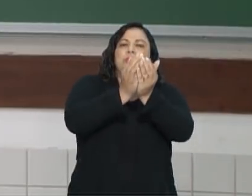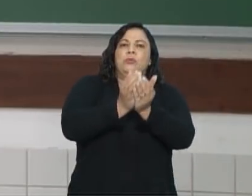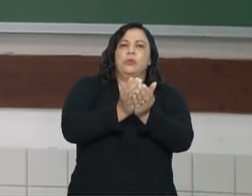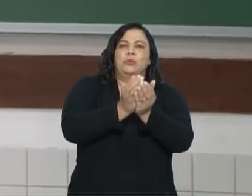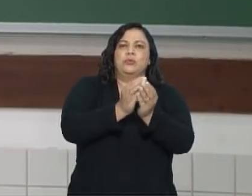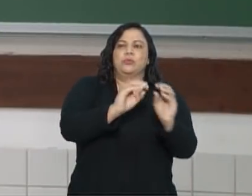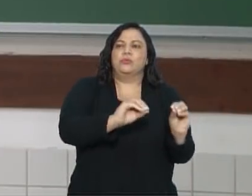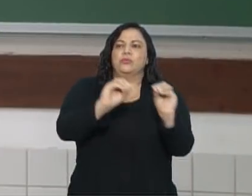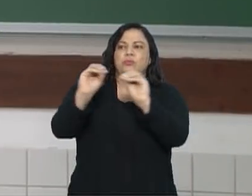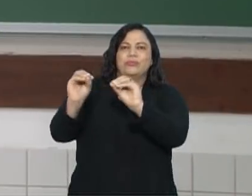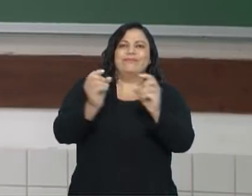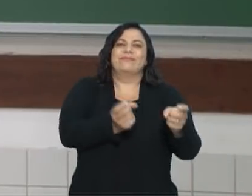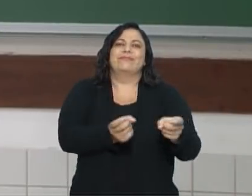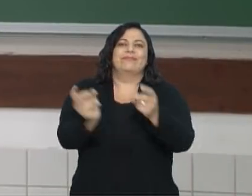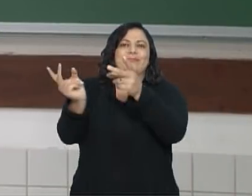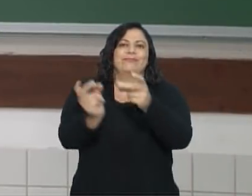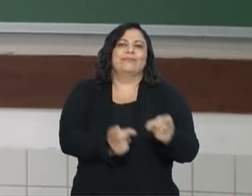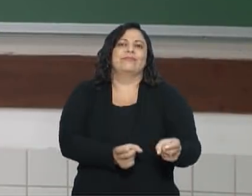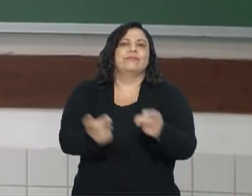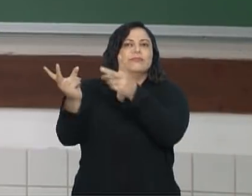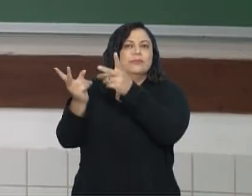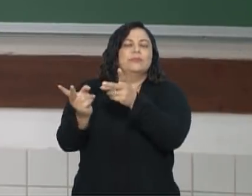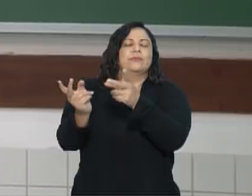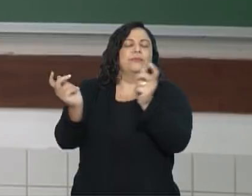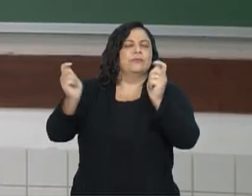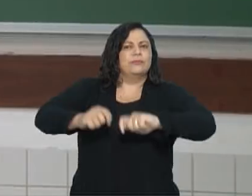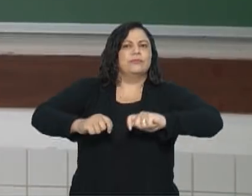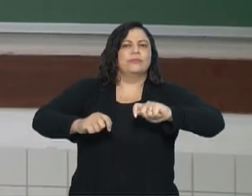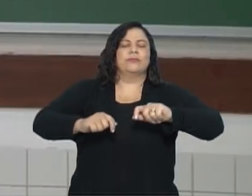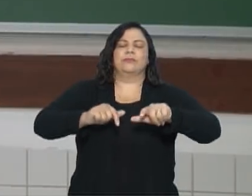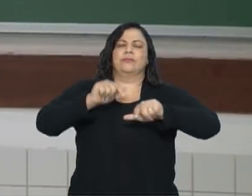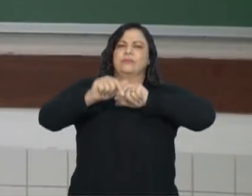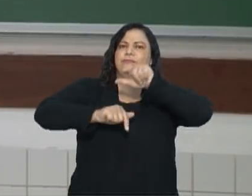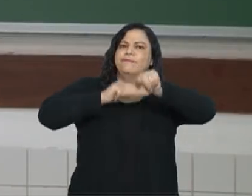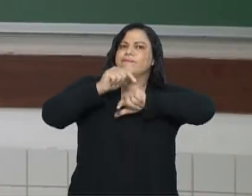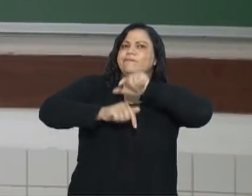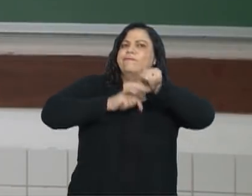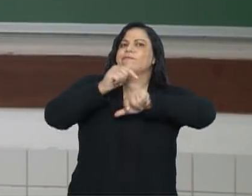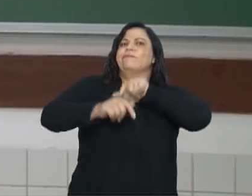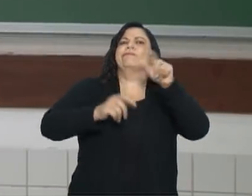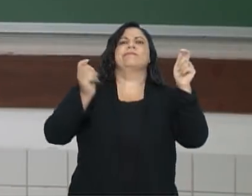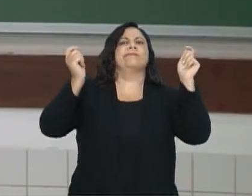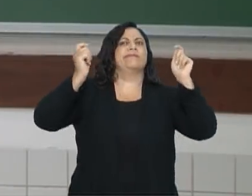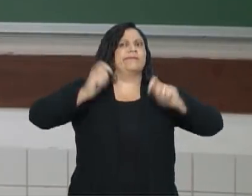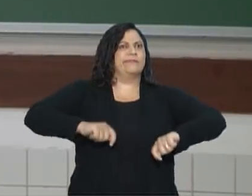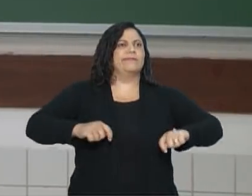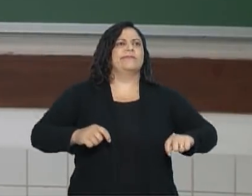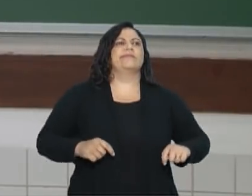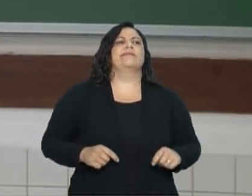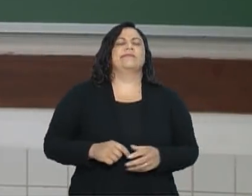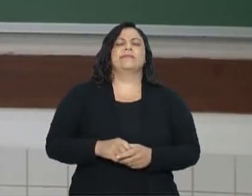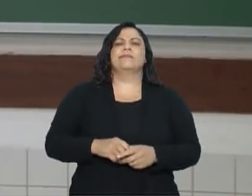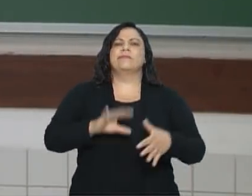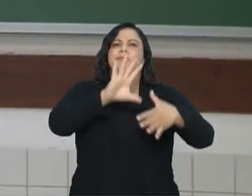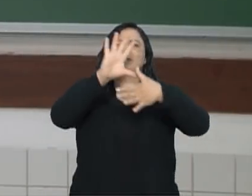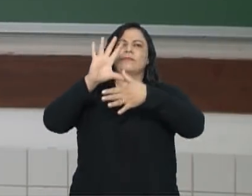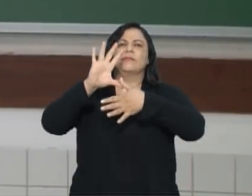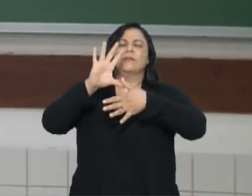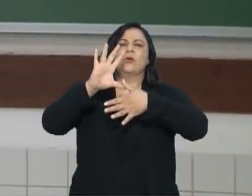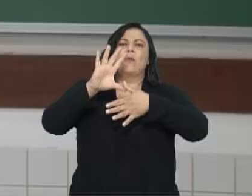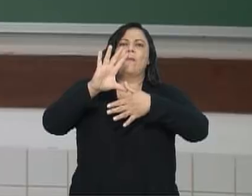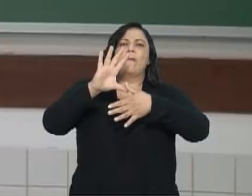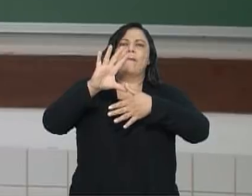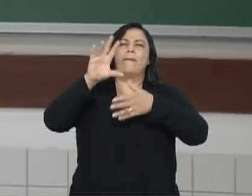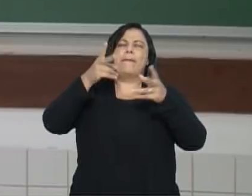estou produzindo, que eu estou inventando, que eu estou criando, e assim eu posso exportar. E eu insisto no mapa e volto lá na frente